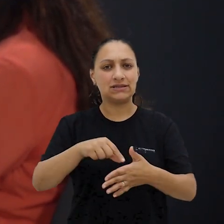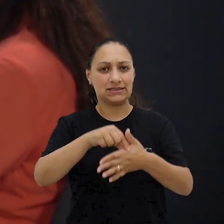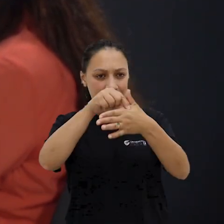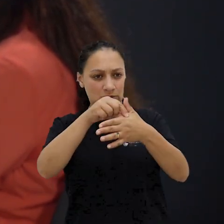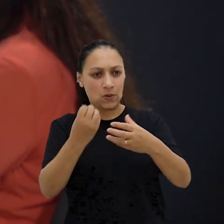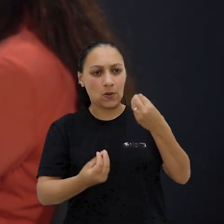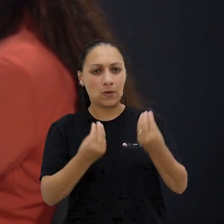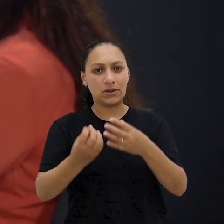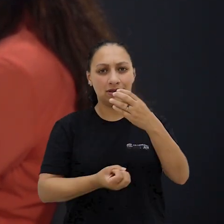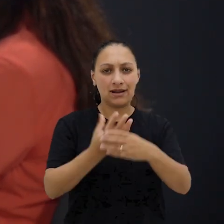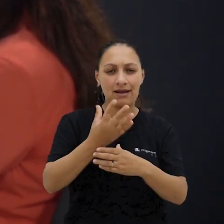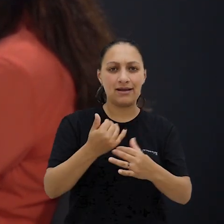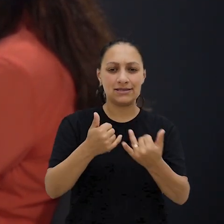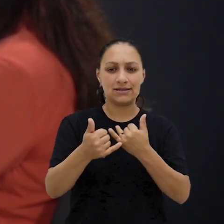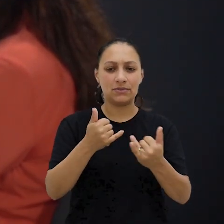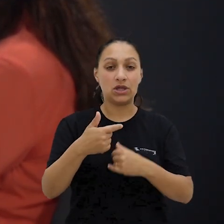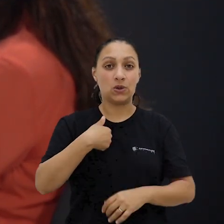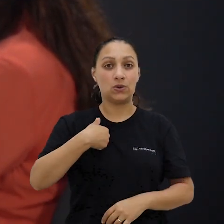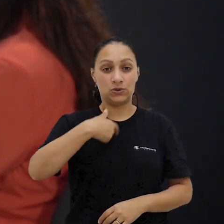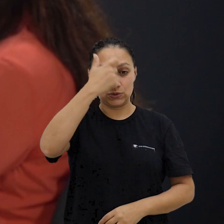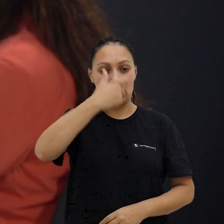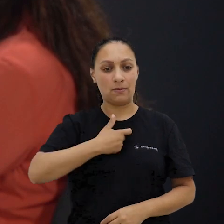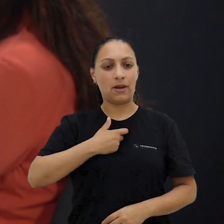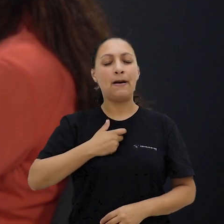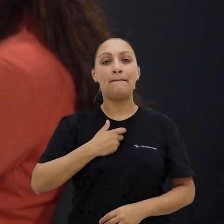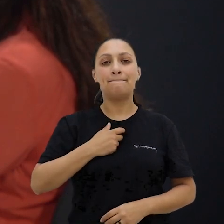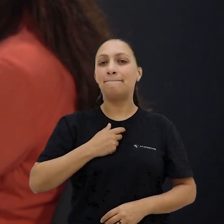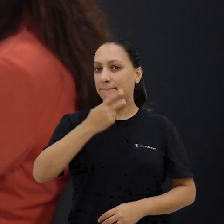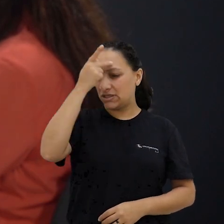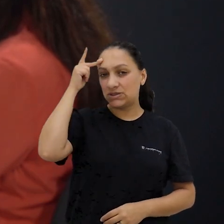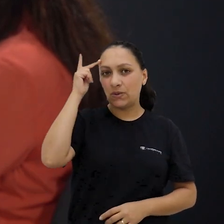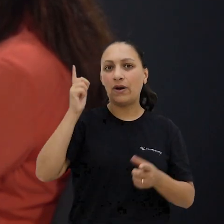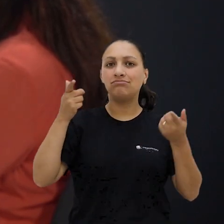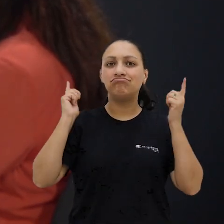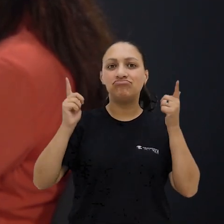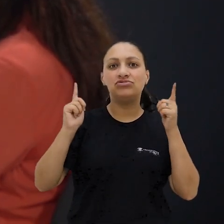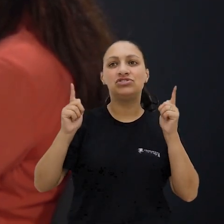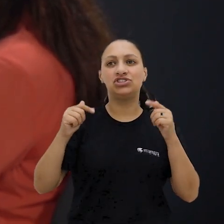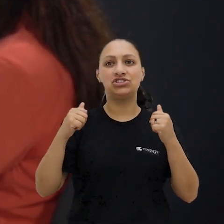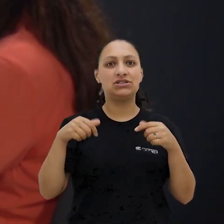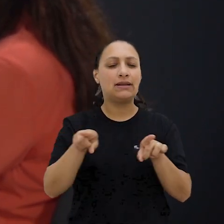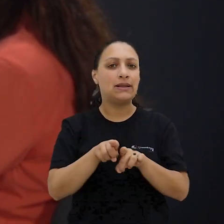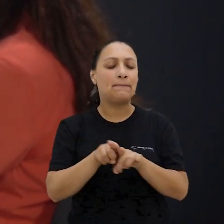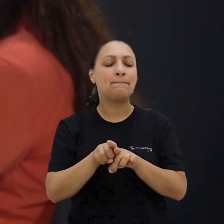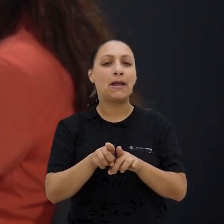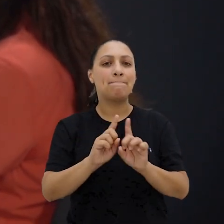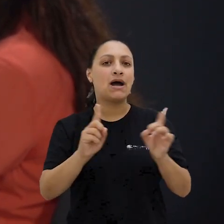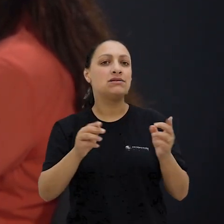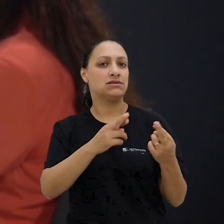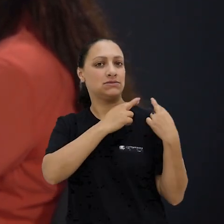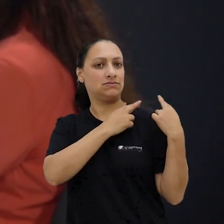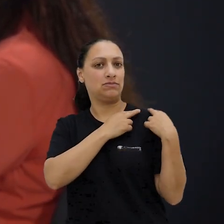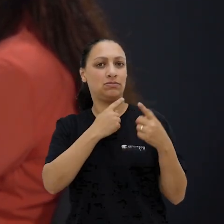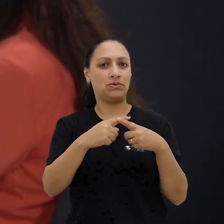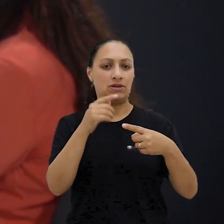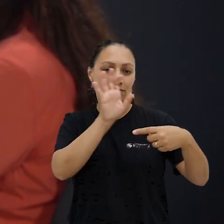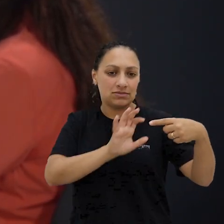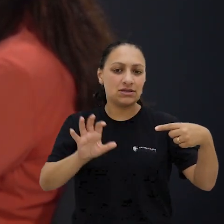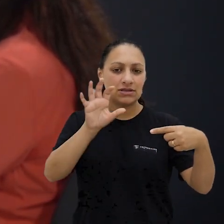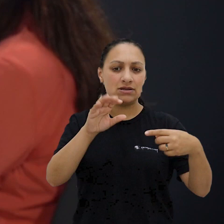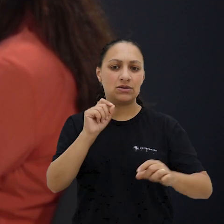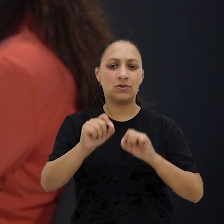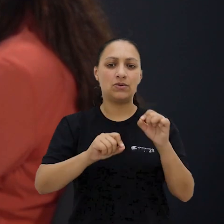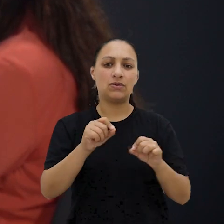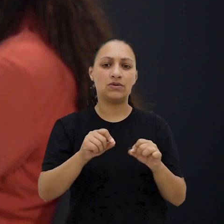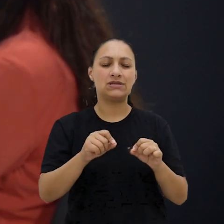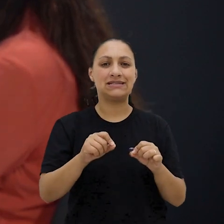do ecossistema, que eu sou uma pessoa descontraída, divertida e responsável. Porque historicamente no ecossistema tu é sério, tu é responsável. Se